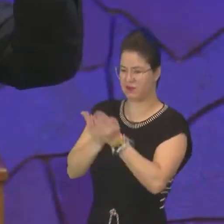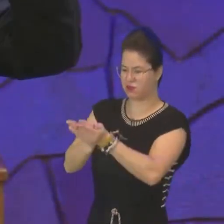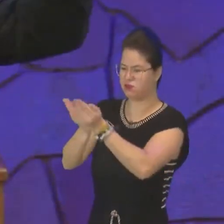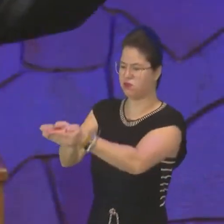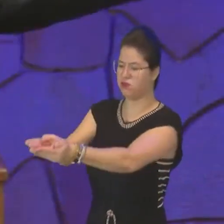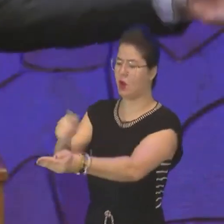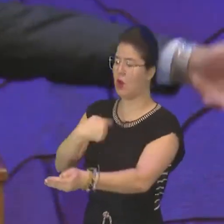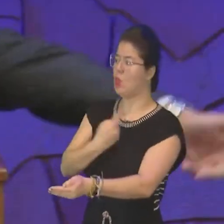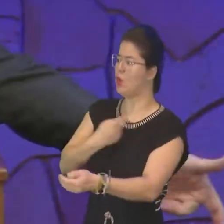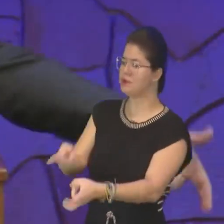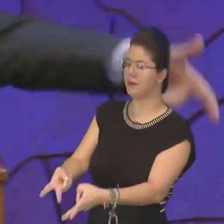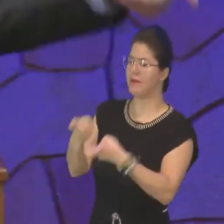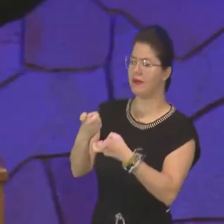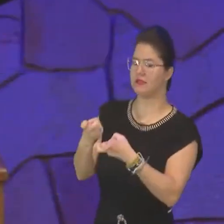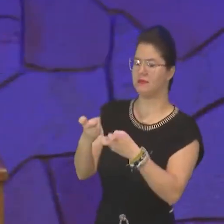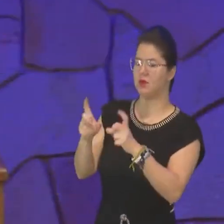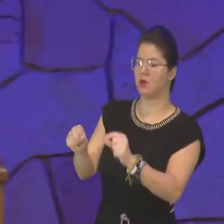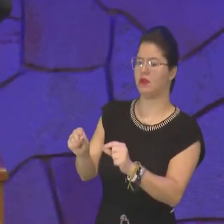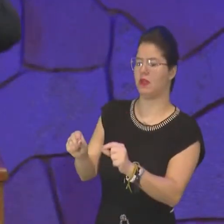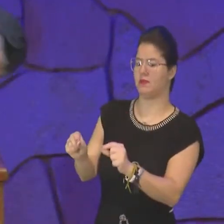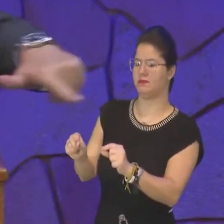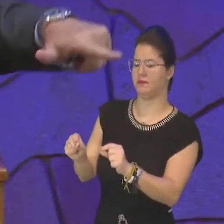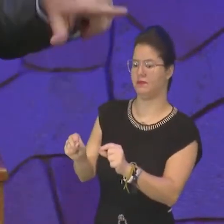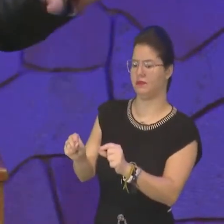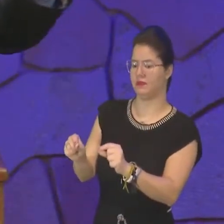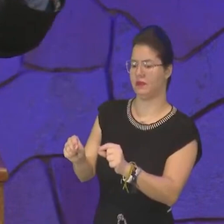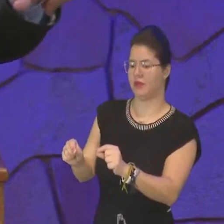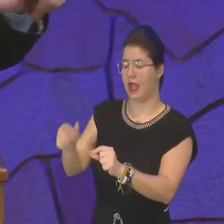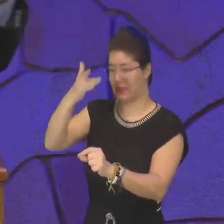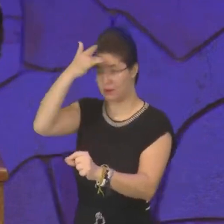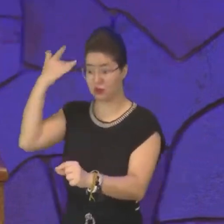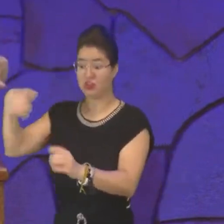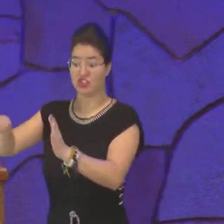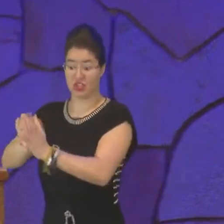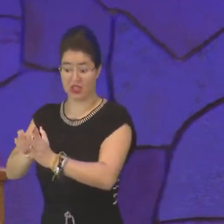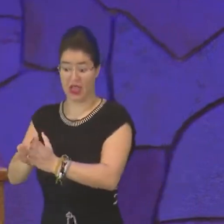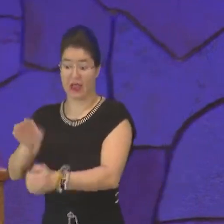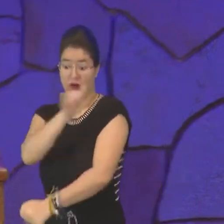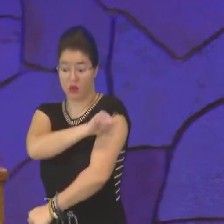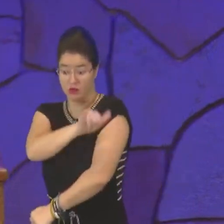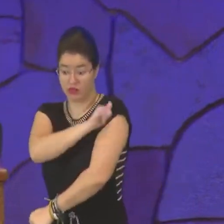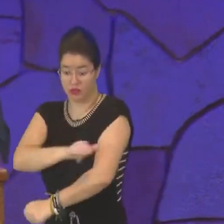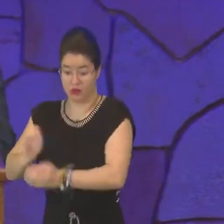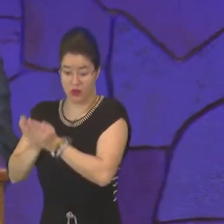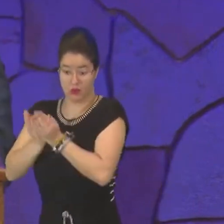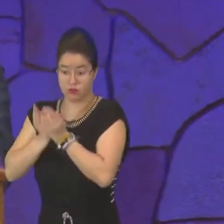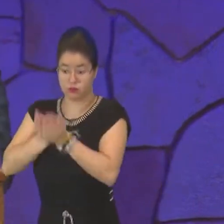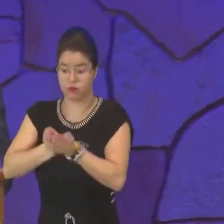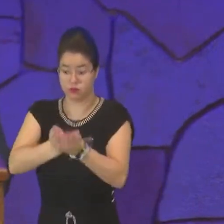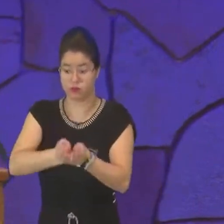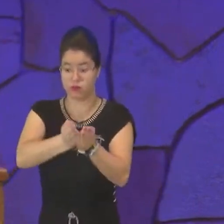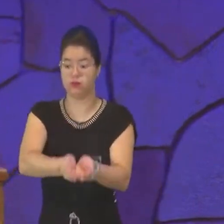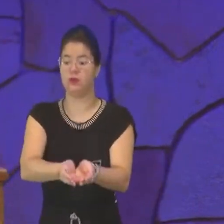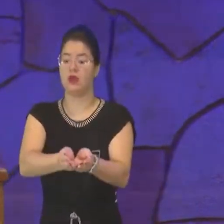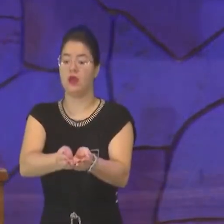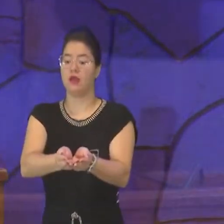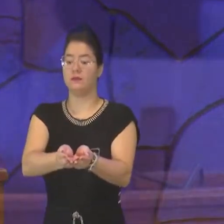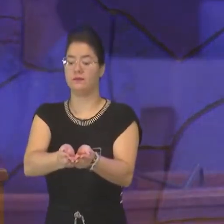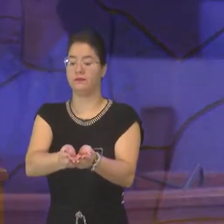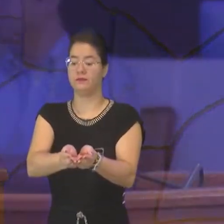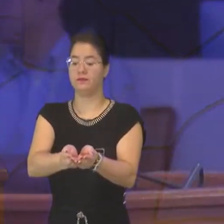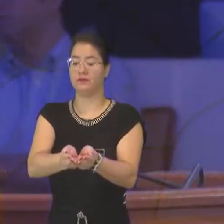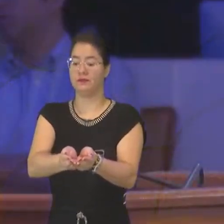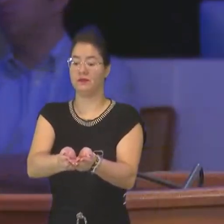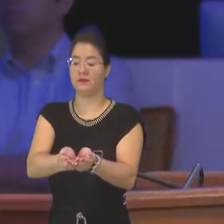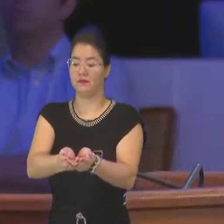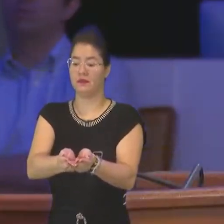o movimentar daquelas pessoas que chegavam ao Rio de Janeiro via porto, e como que as pessoas se envolviam com a